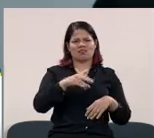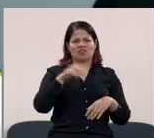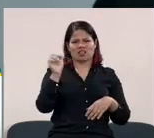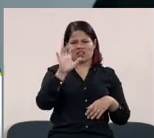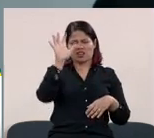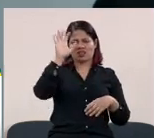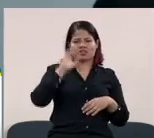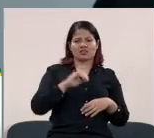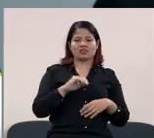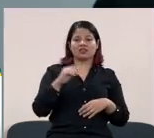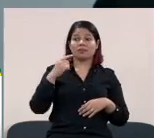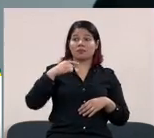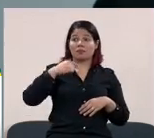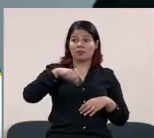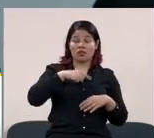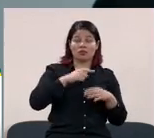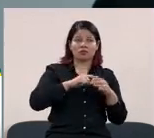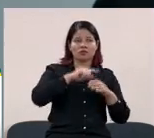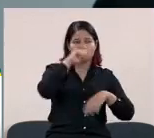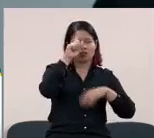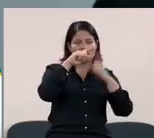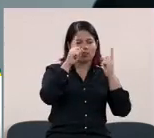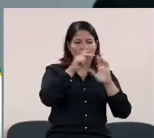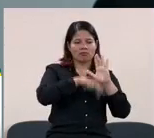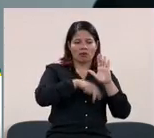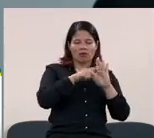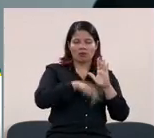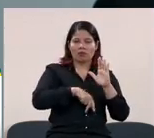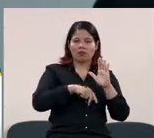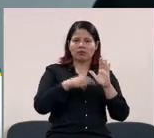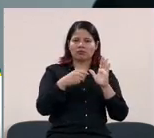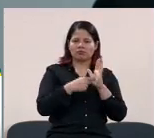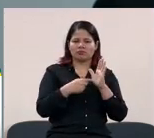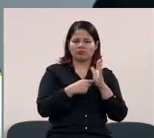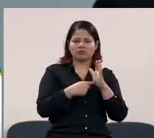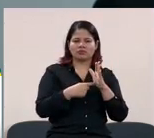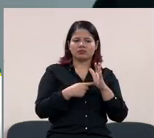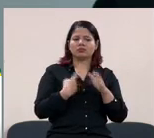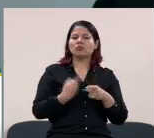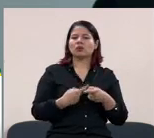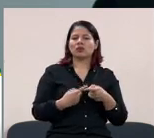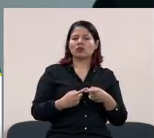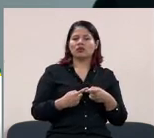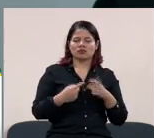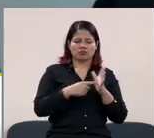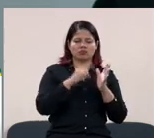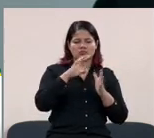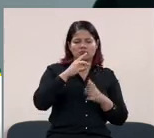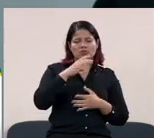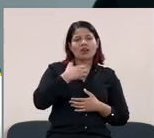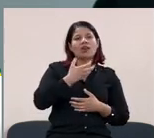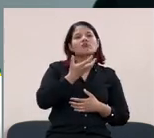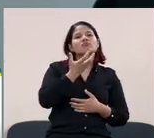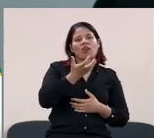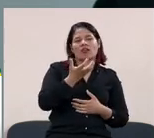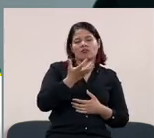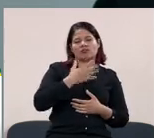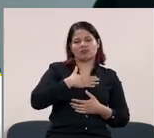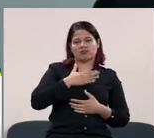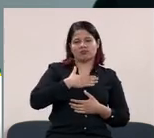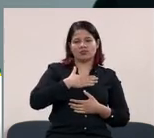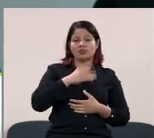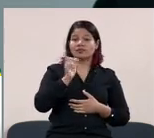não cria, presidente Cacá, às vezes um projeto só pela nossa boa vontade, muitas vezes a gente vem